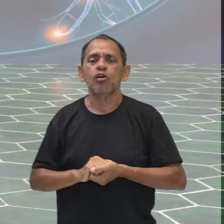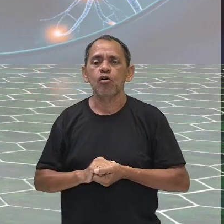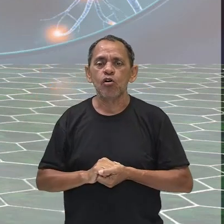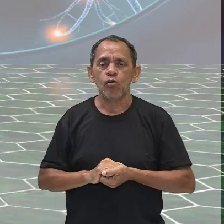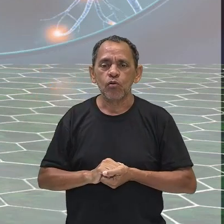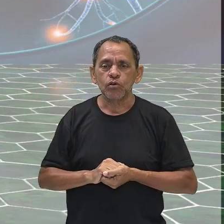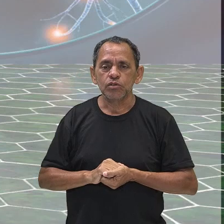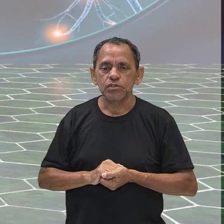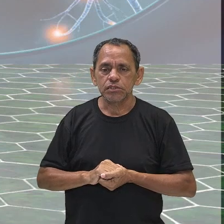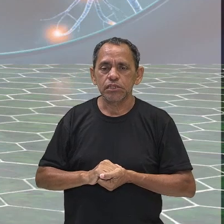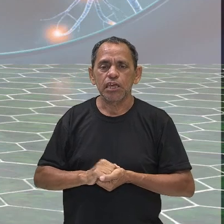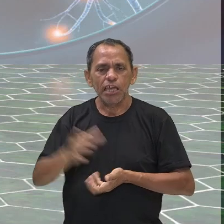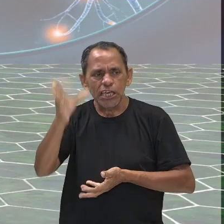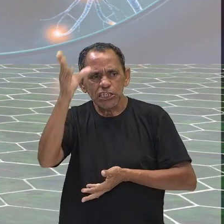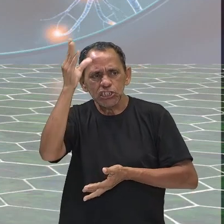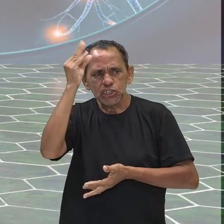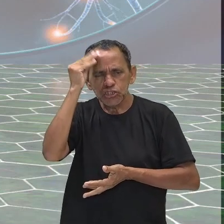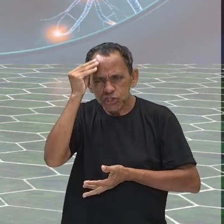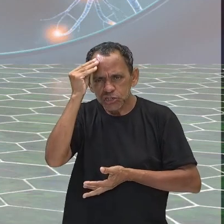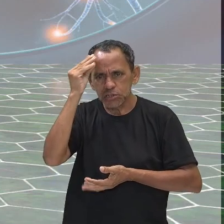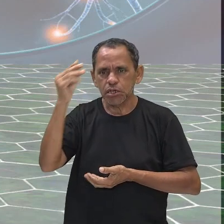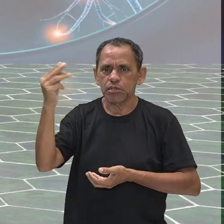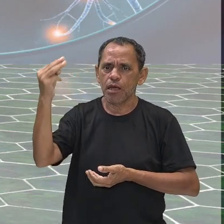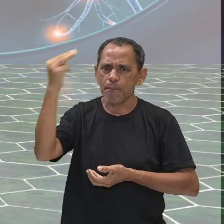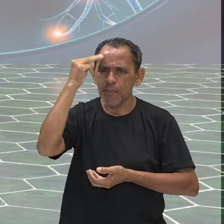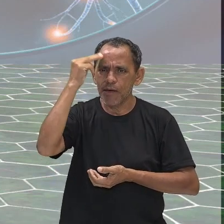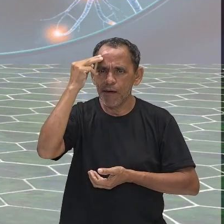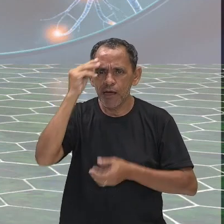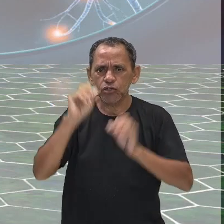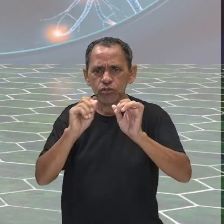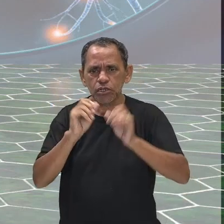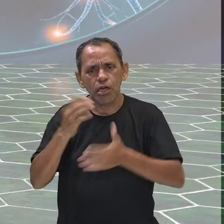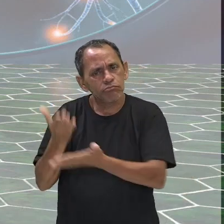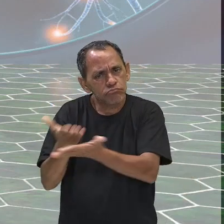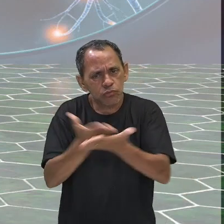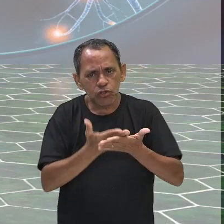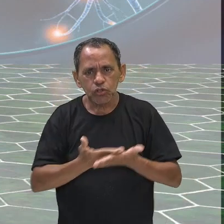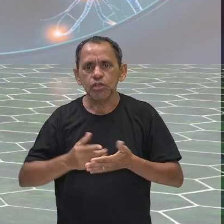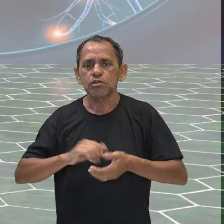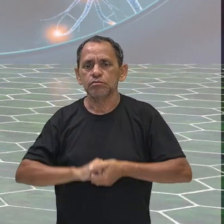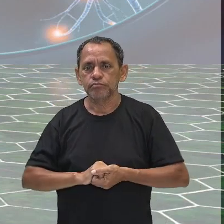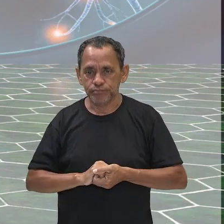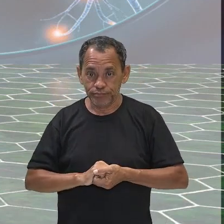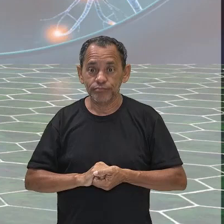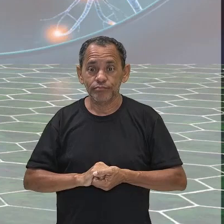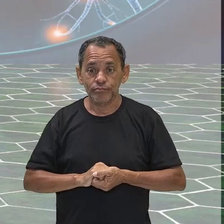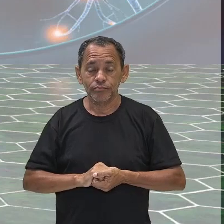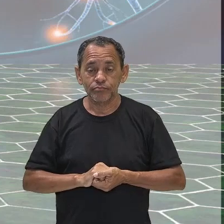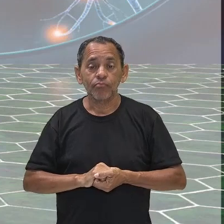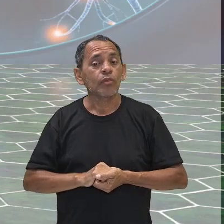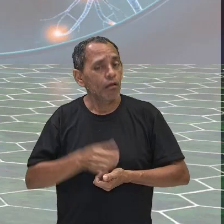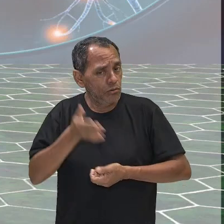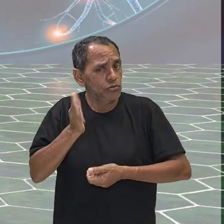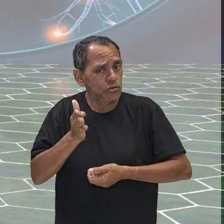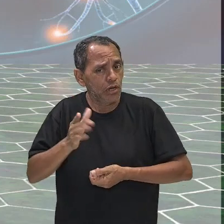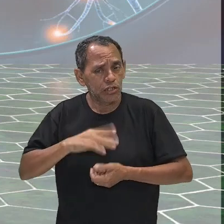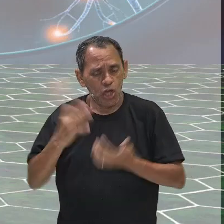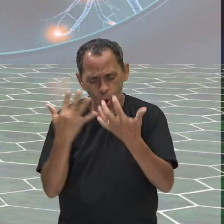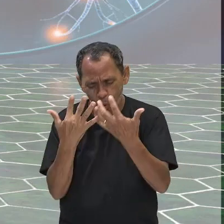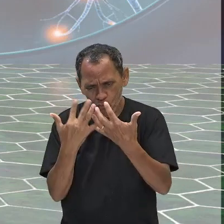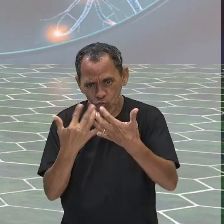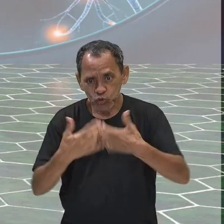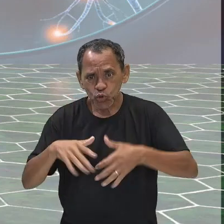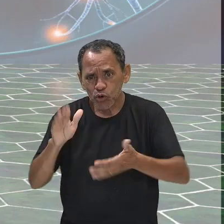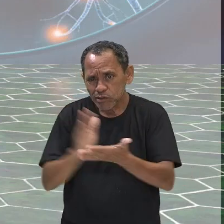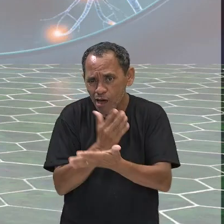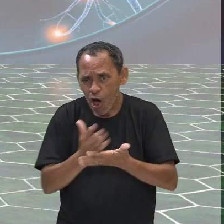né, o que está sendo ali estudado. E nós já estamos aí vendo uma das funções do sistema nervoso.